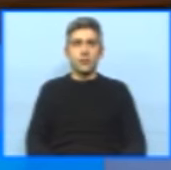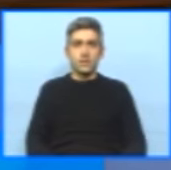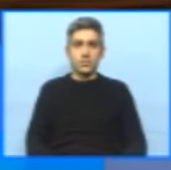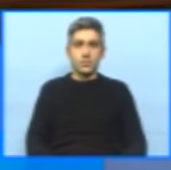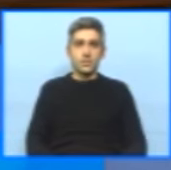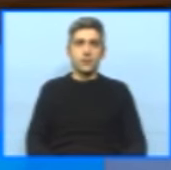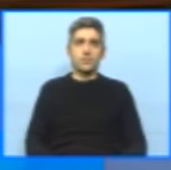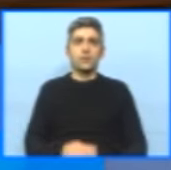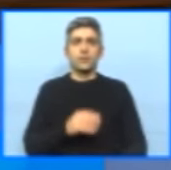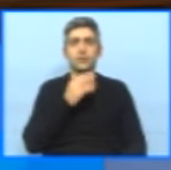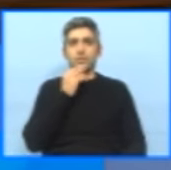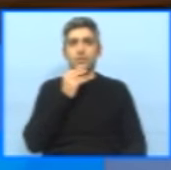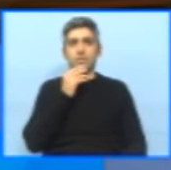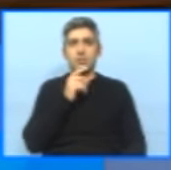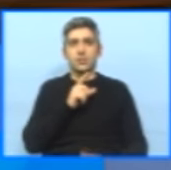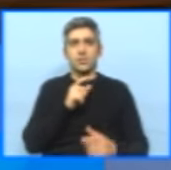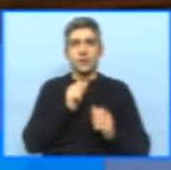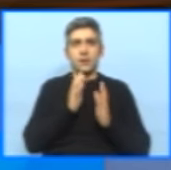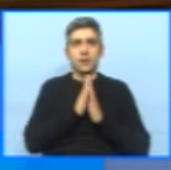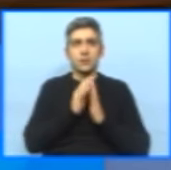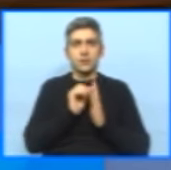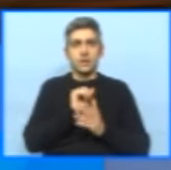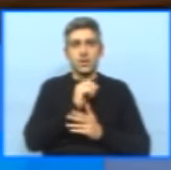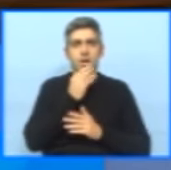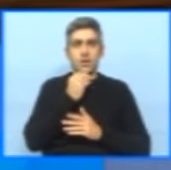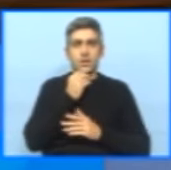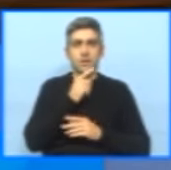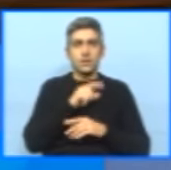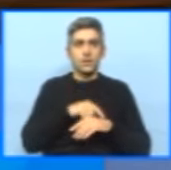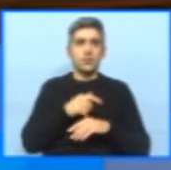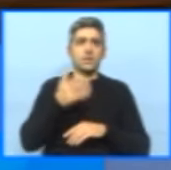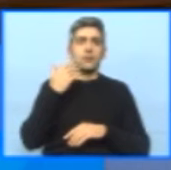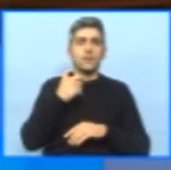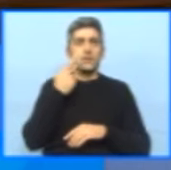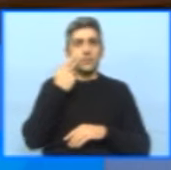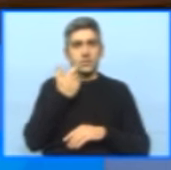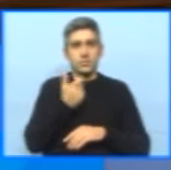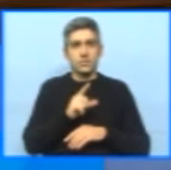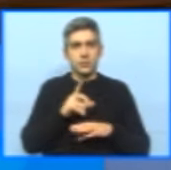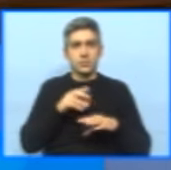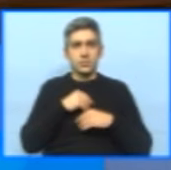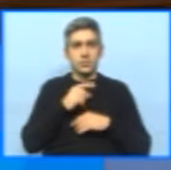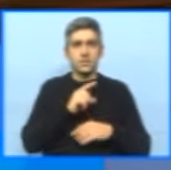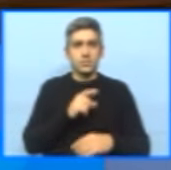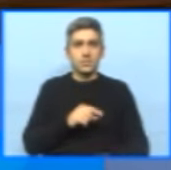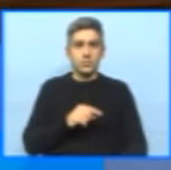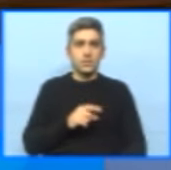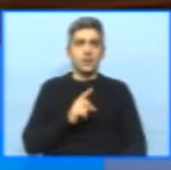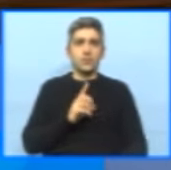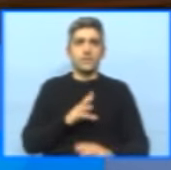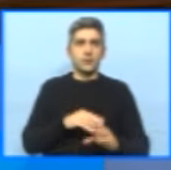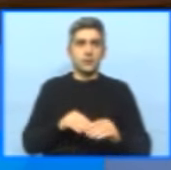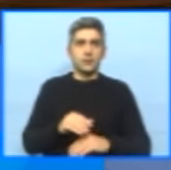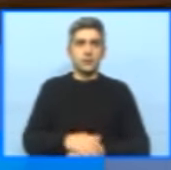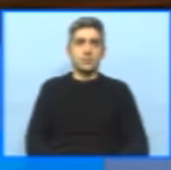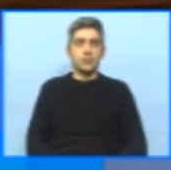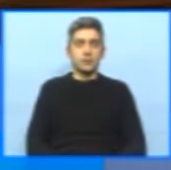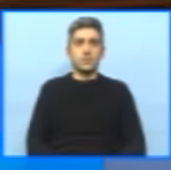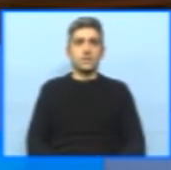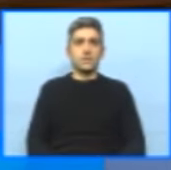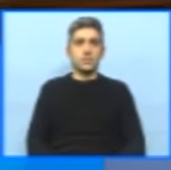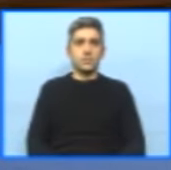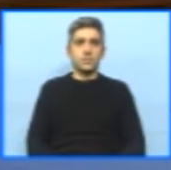é uma coisa, naquele tempo, sobretudo, não era uma coisa bem vista, bem aceita e não se fazia. Portanto,